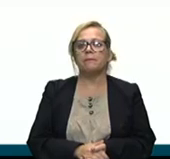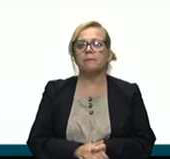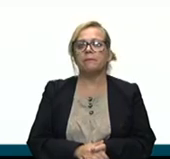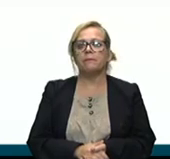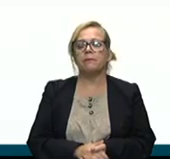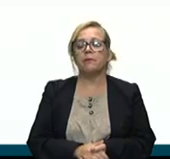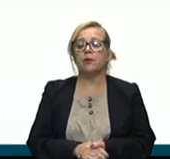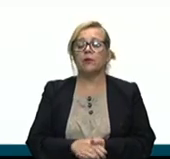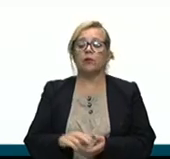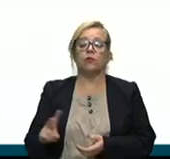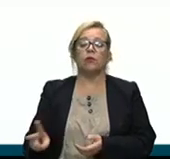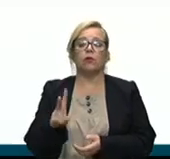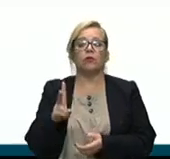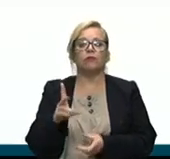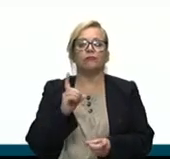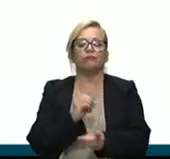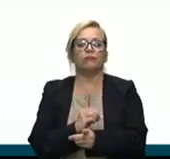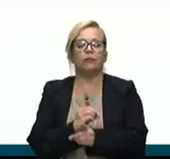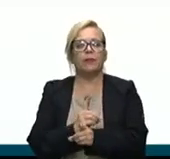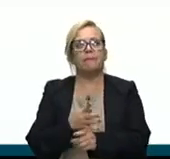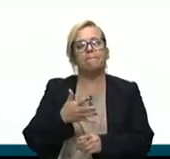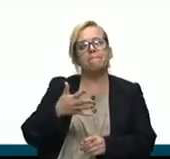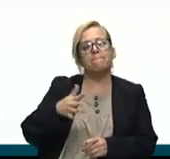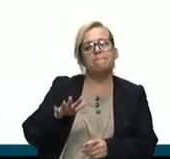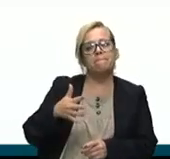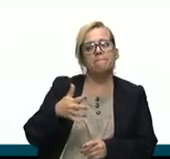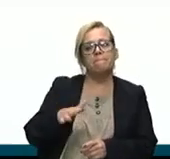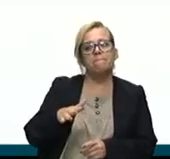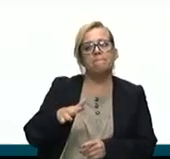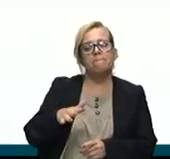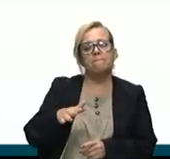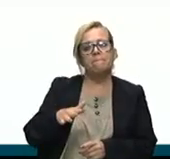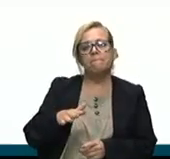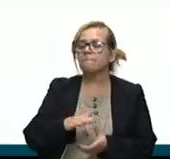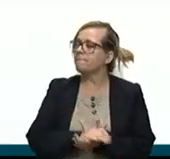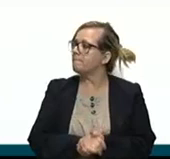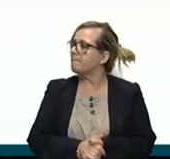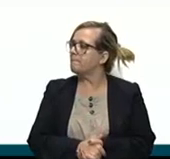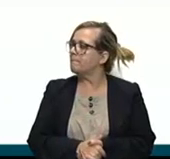A raiz quadrada desse valor será aproximadamente